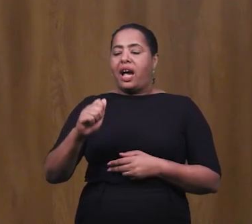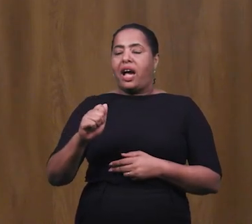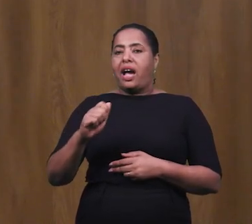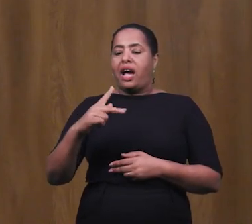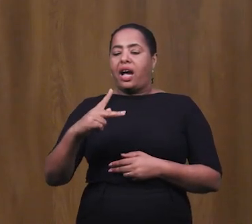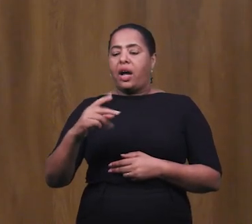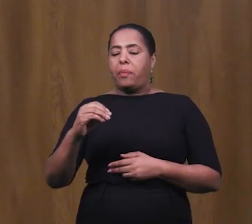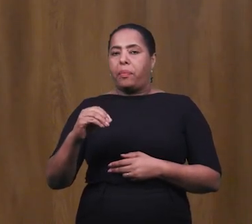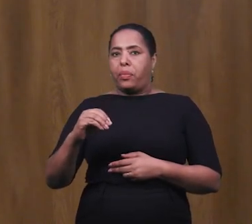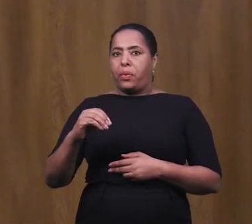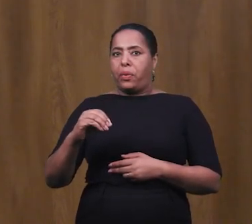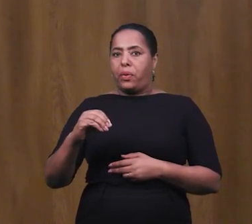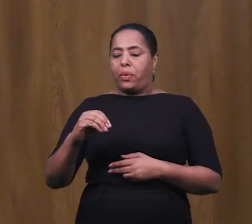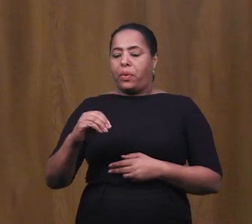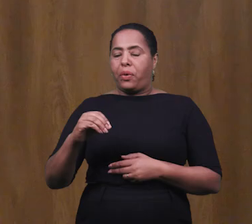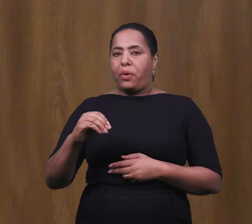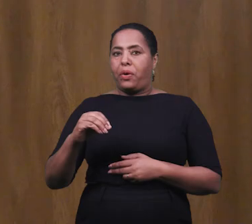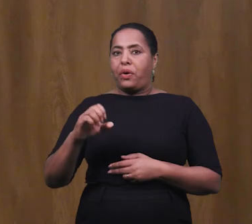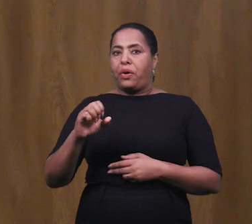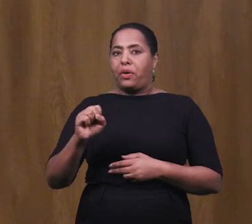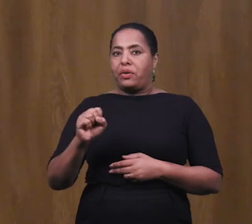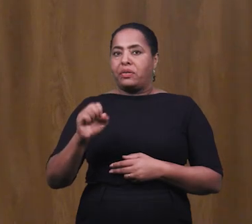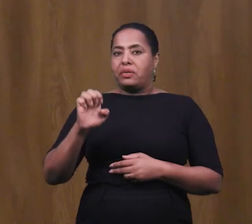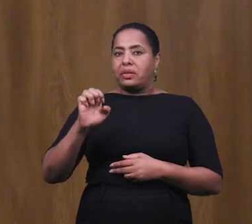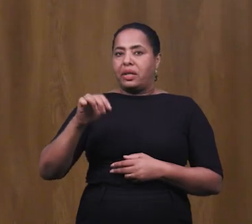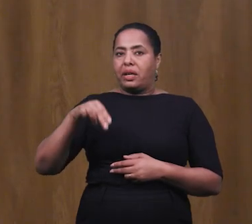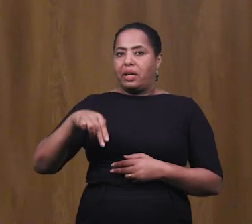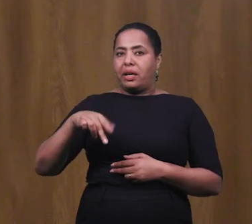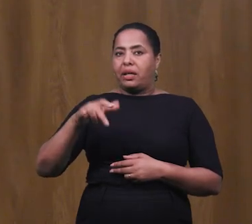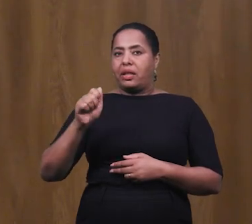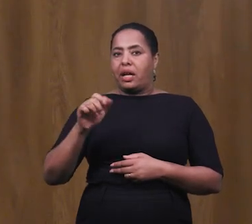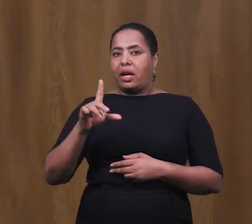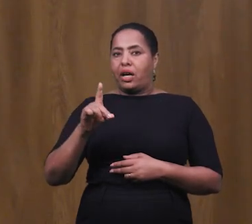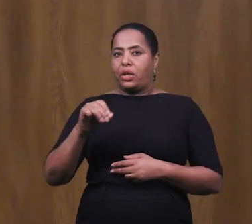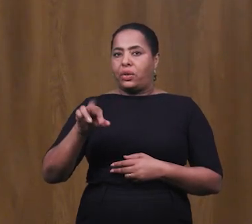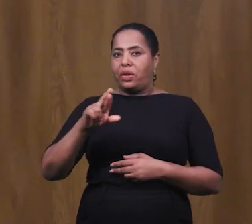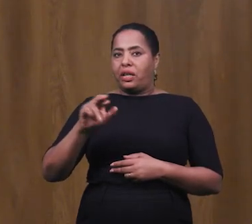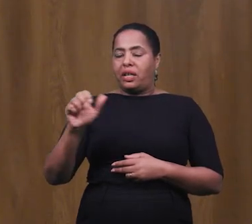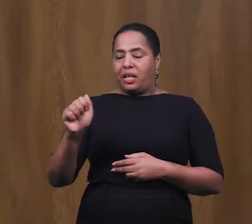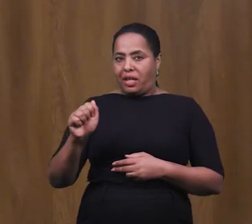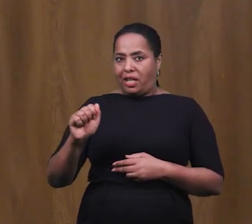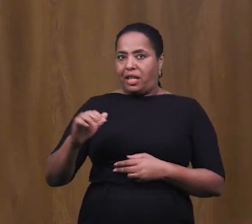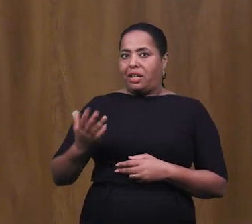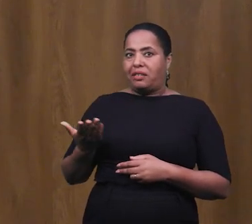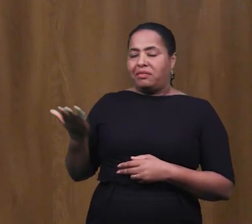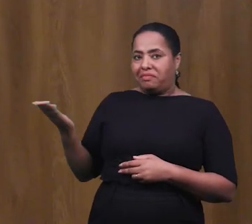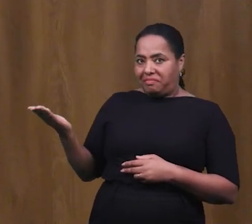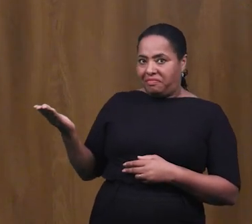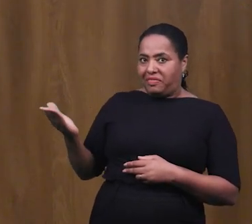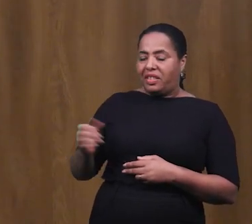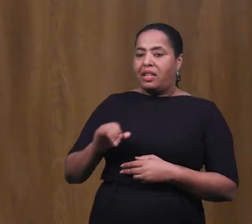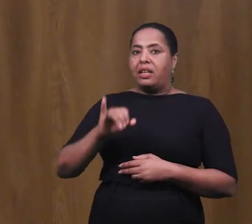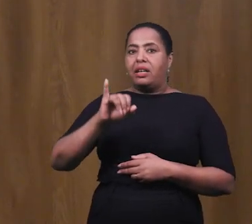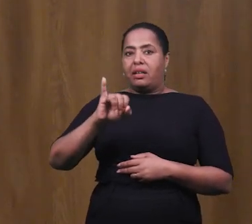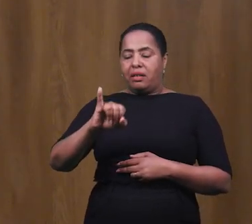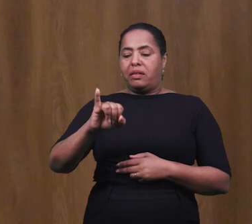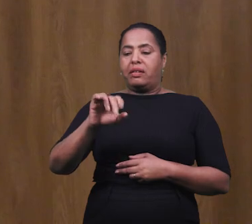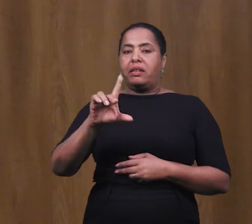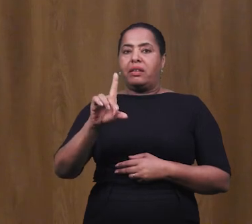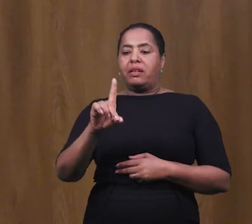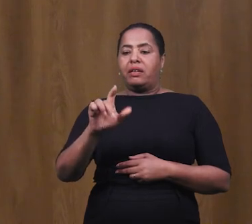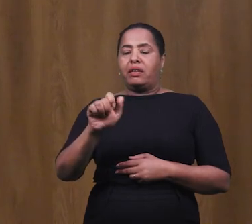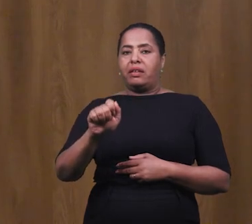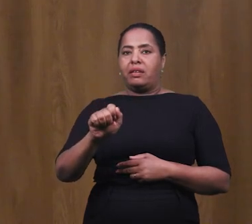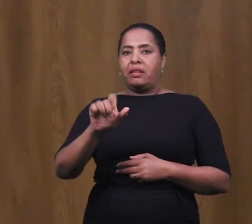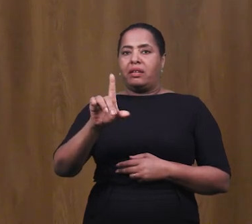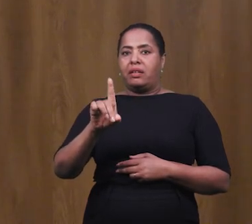aposentadoria, AP, assim, AP, idade. Nós já aprendemos os números, então a